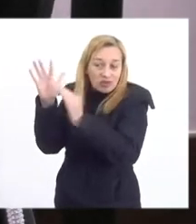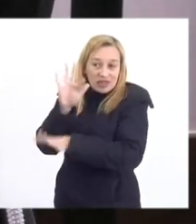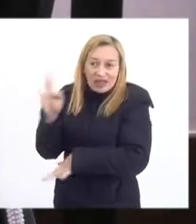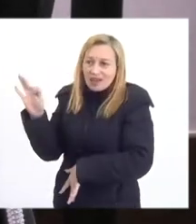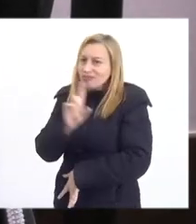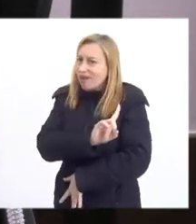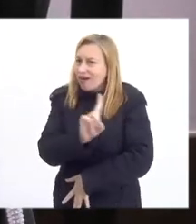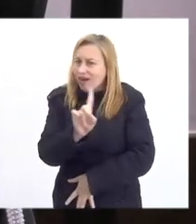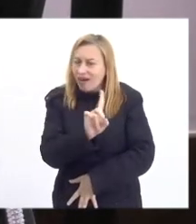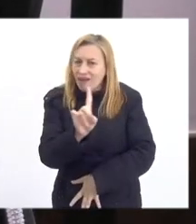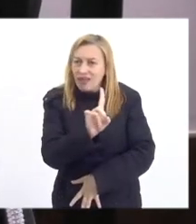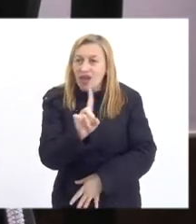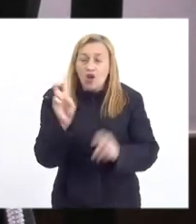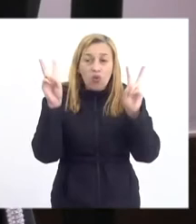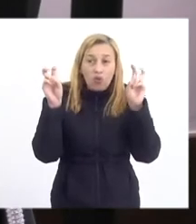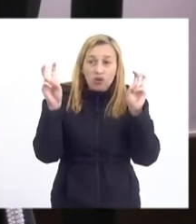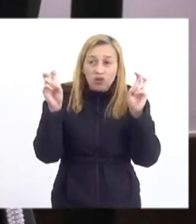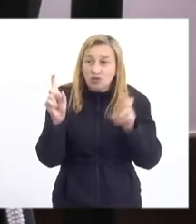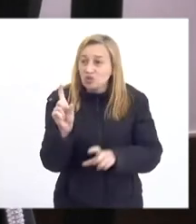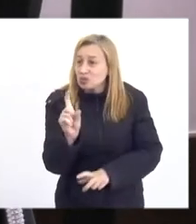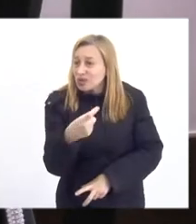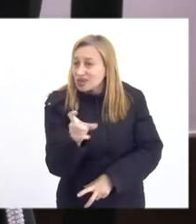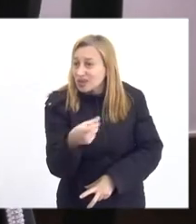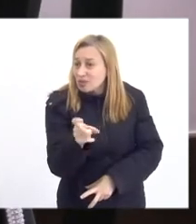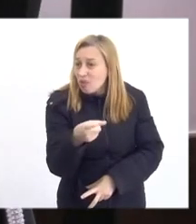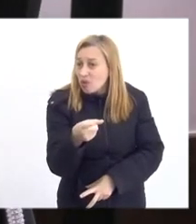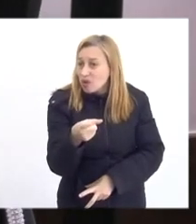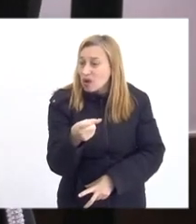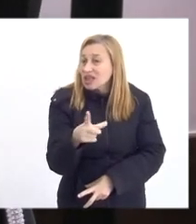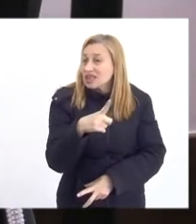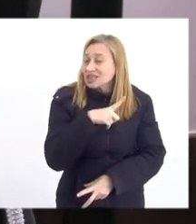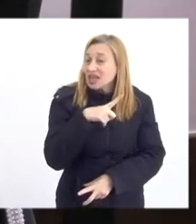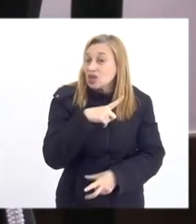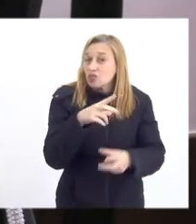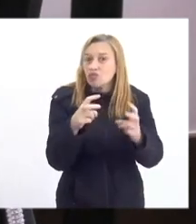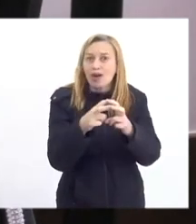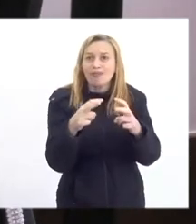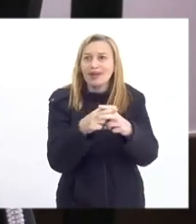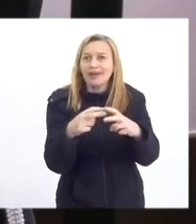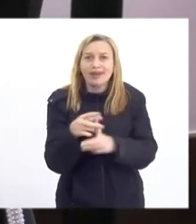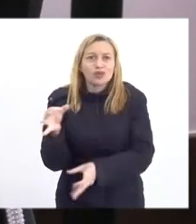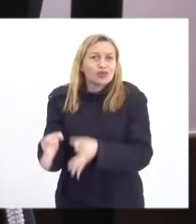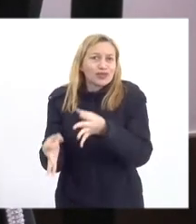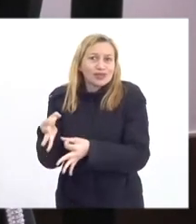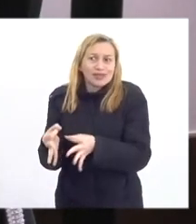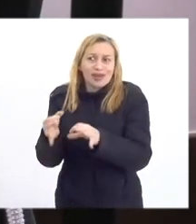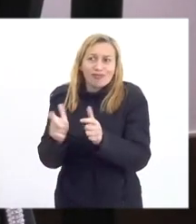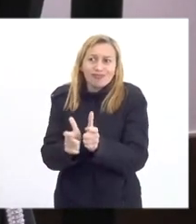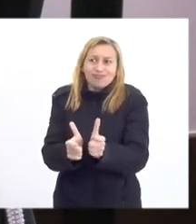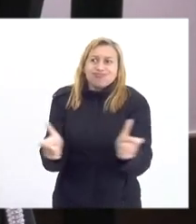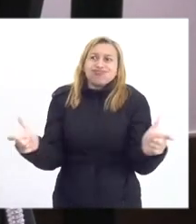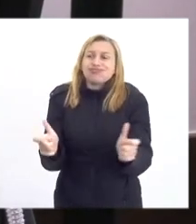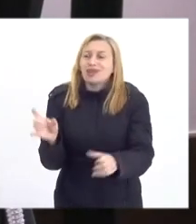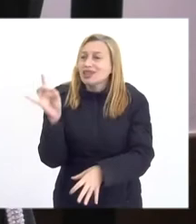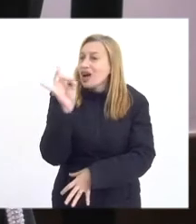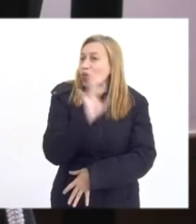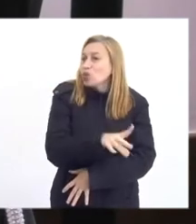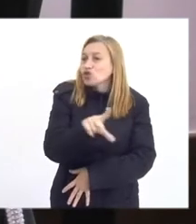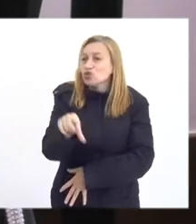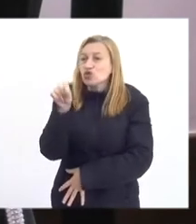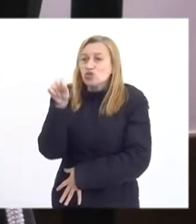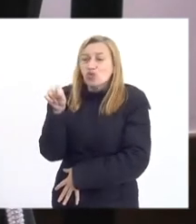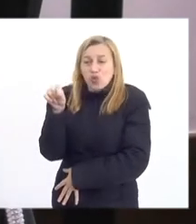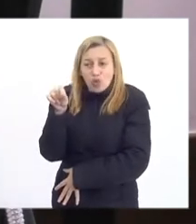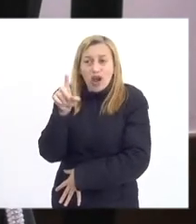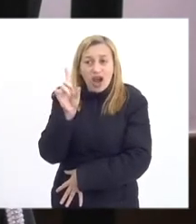não. A questão do passaporte tem uma briga aqui judicial infindável e a última decisão,